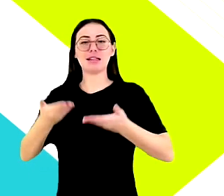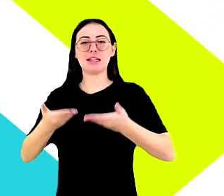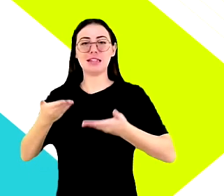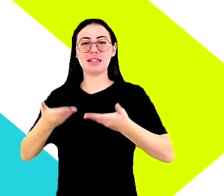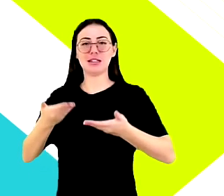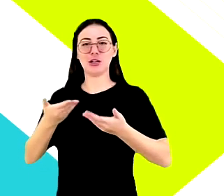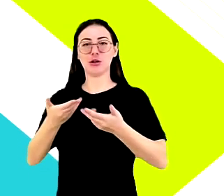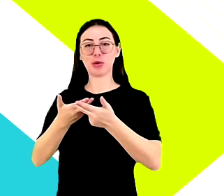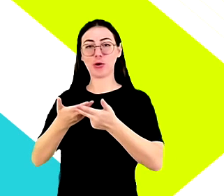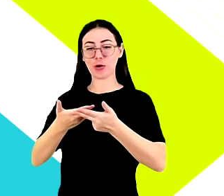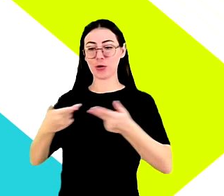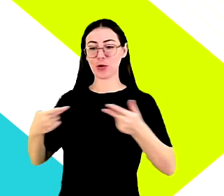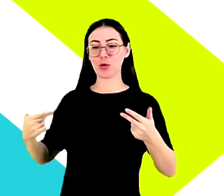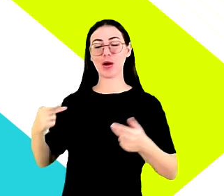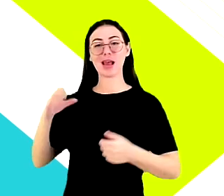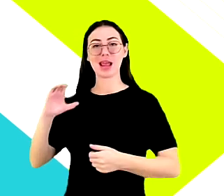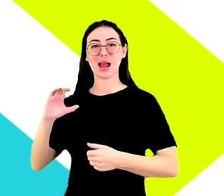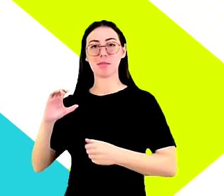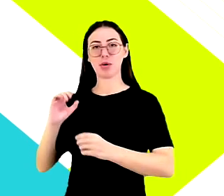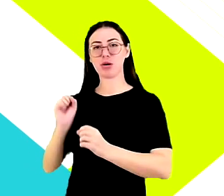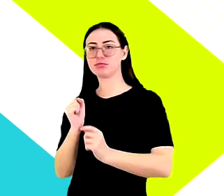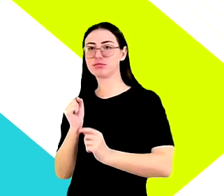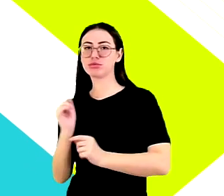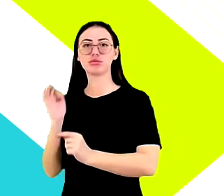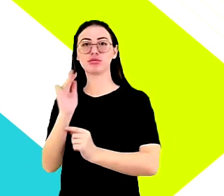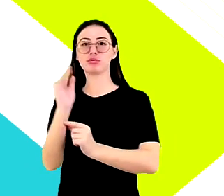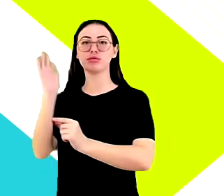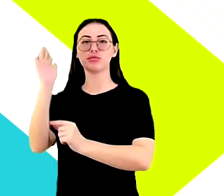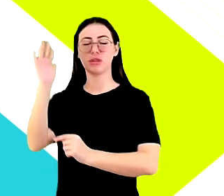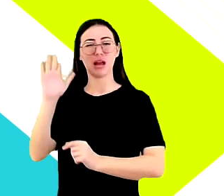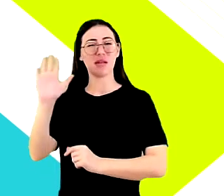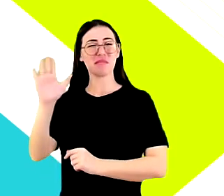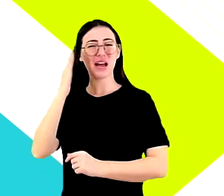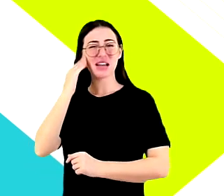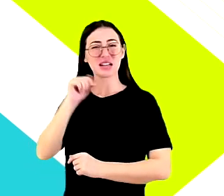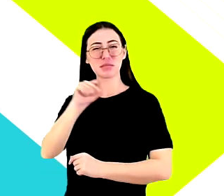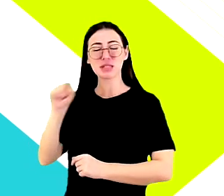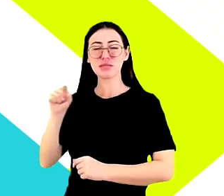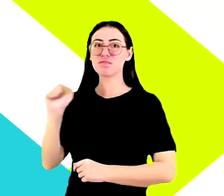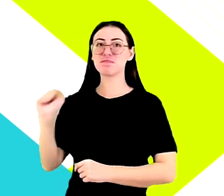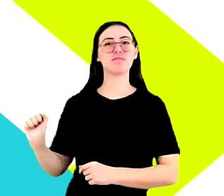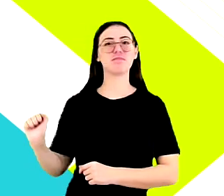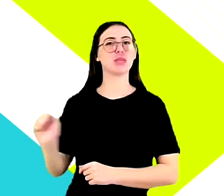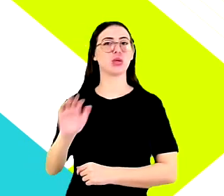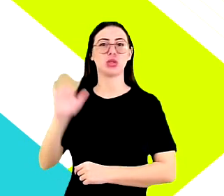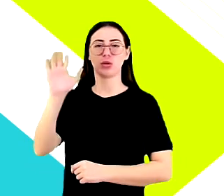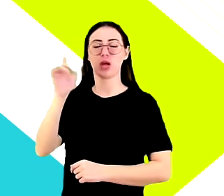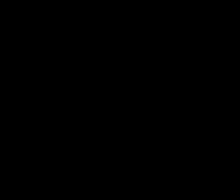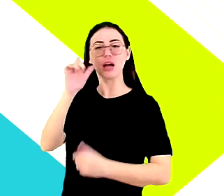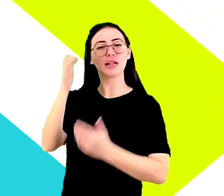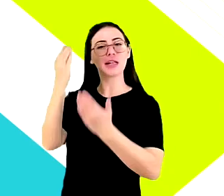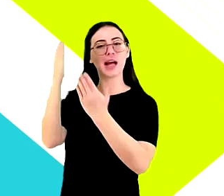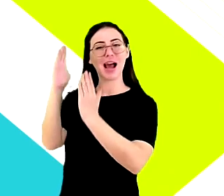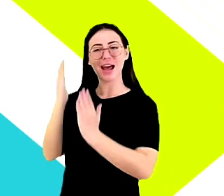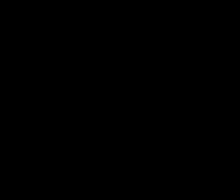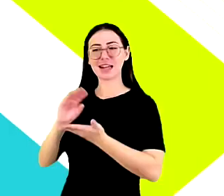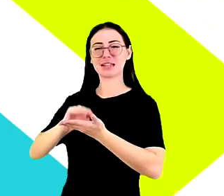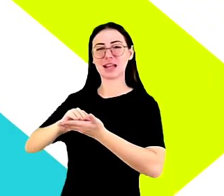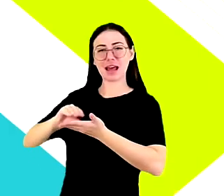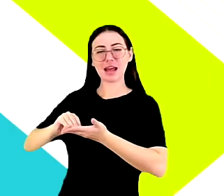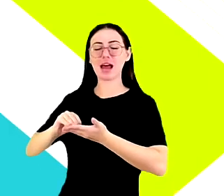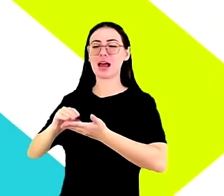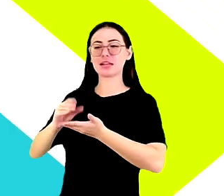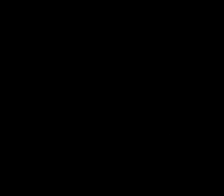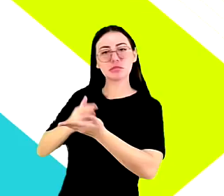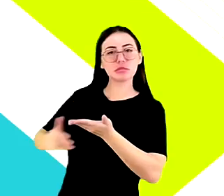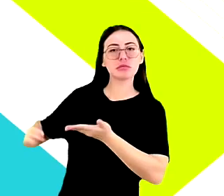carbono. Porém, a gente sabe que é muito caro para conseguir analisar, trazer os dados da